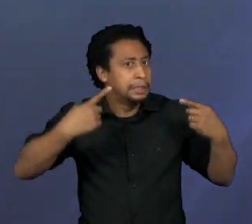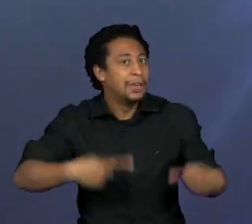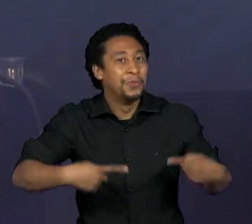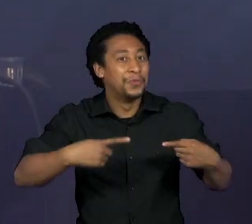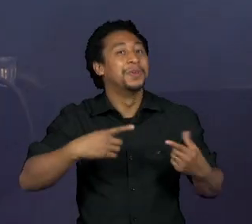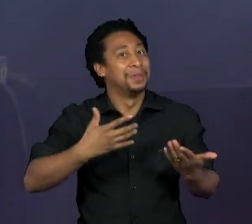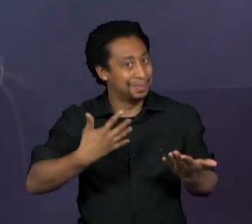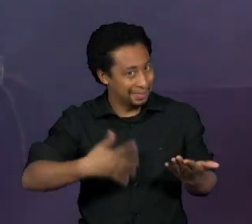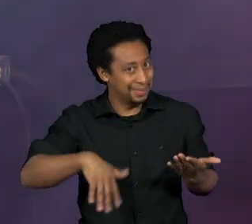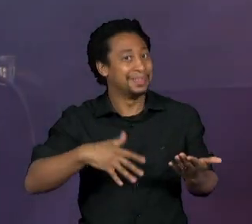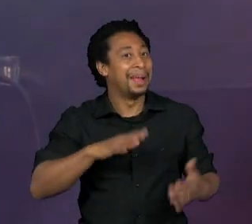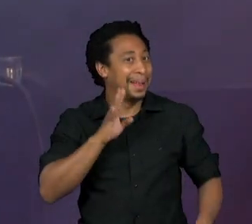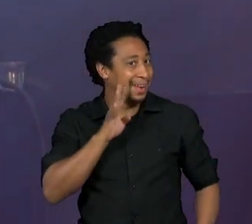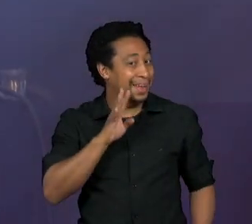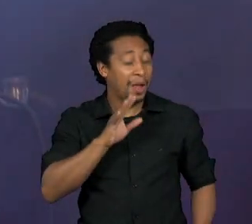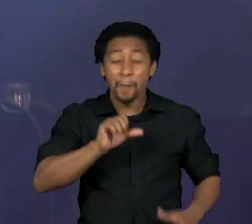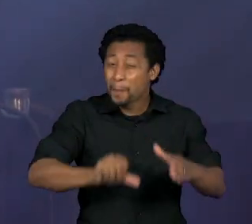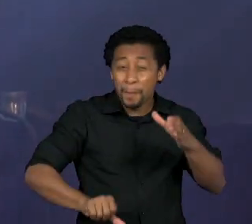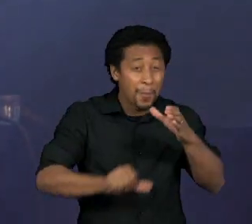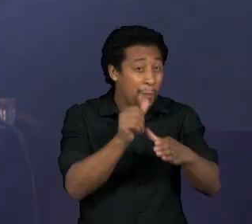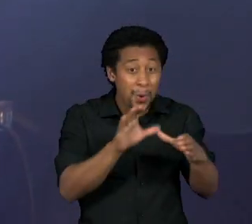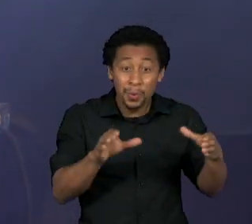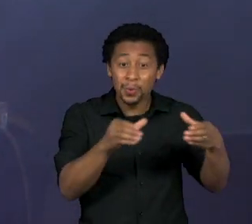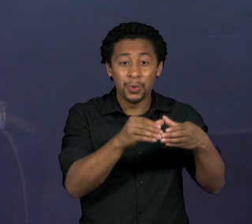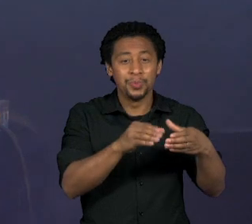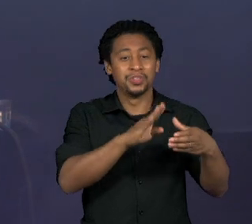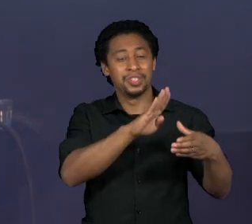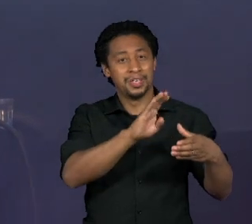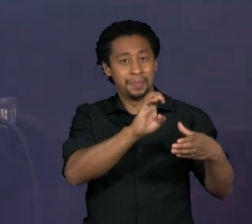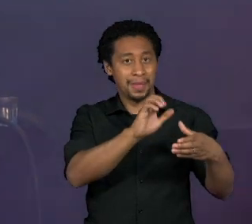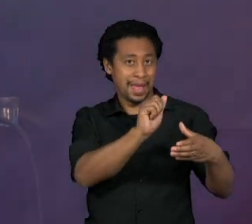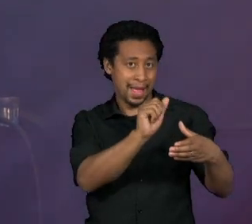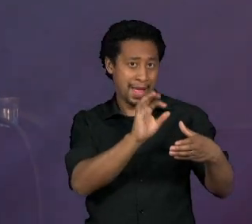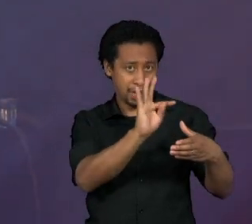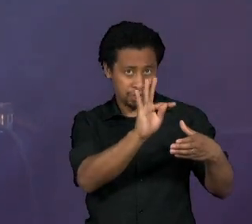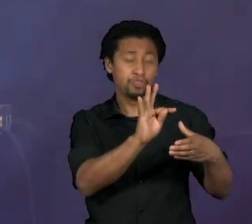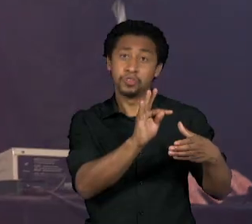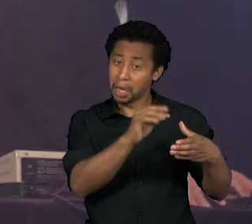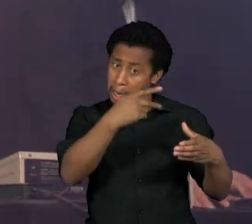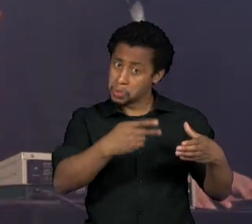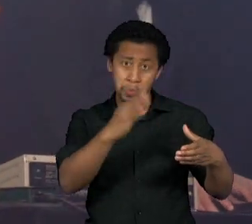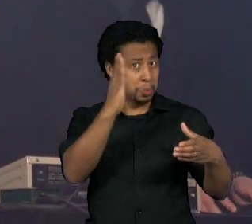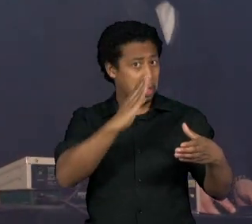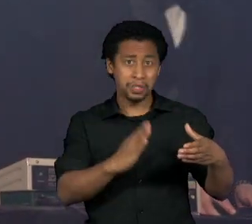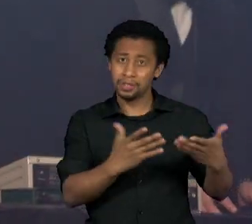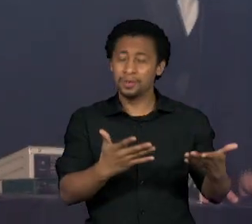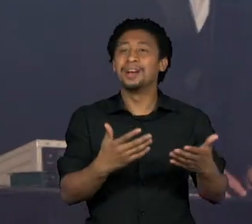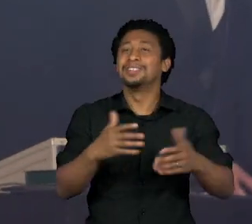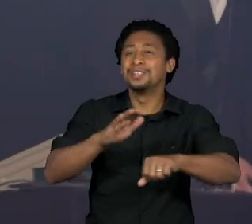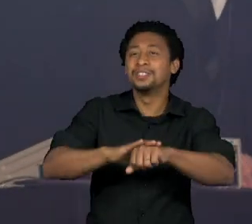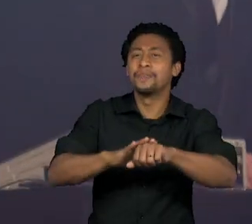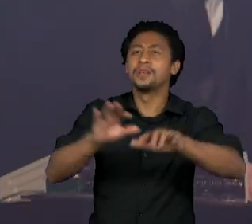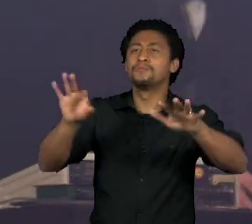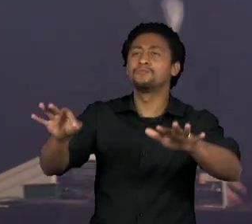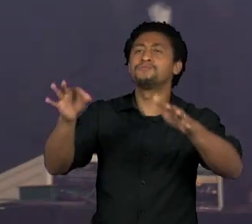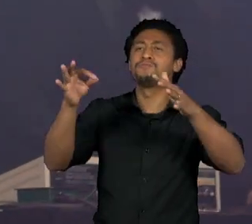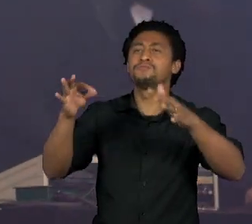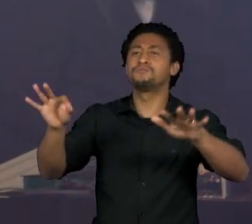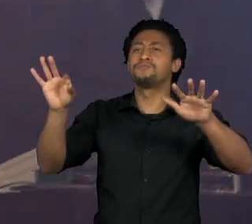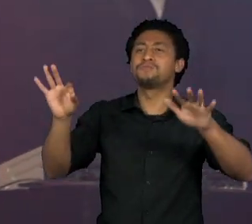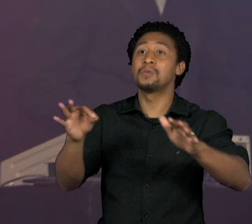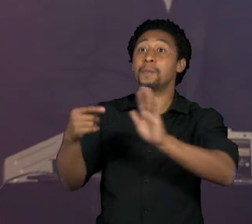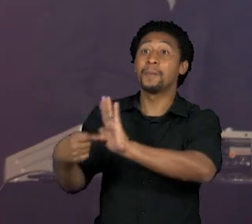primeira orquestra de beatmakers do mundo. Mas é diferente, né? A gente fica ali fazendo movimento para demonstrar o andamento rítmico para